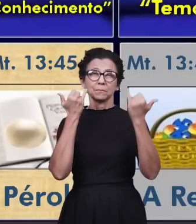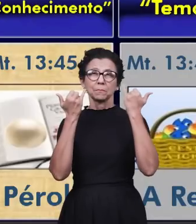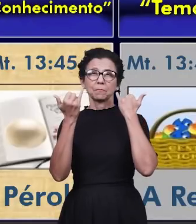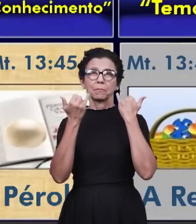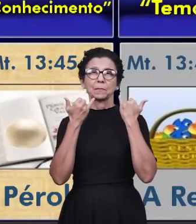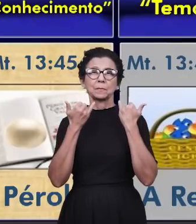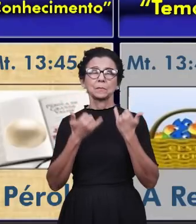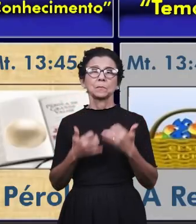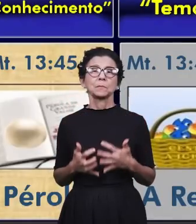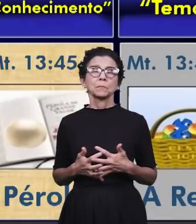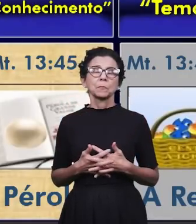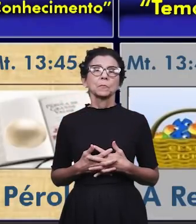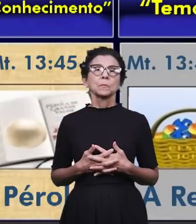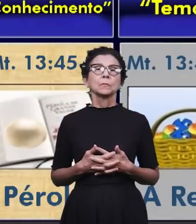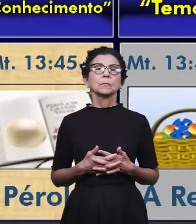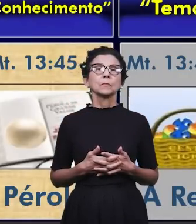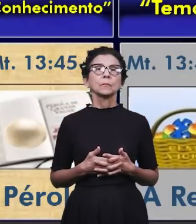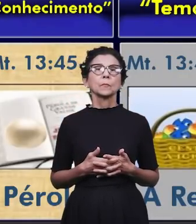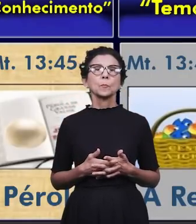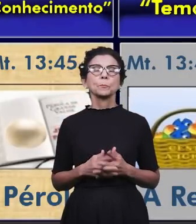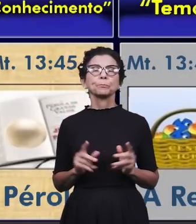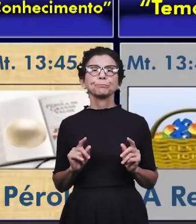aqui. E ali na